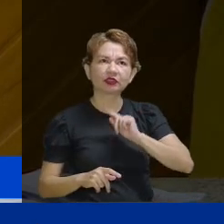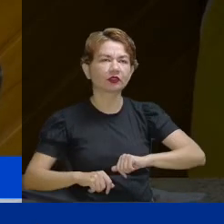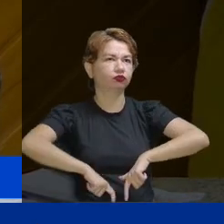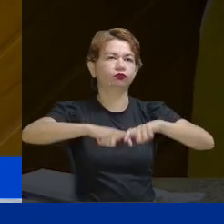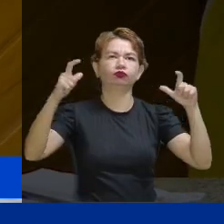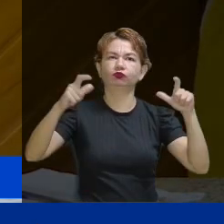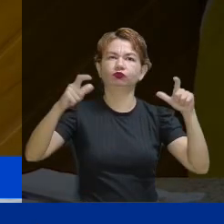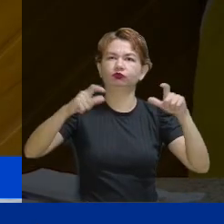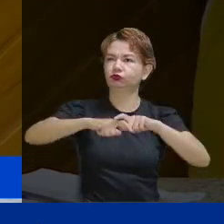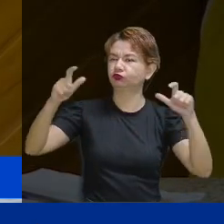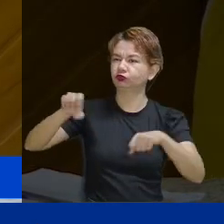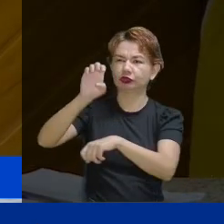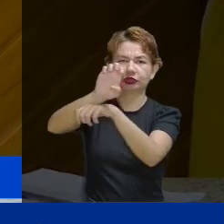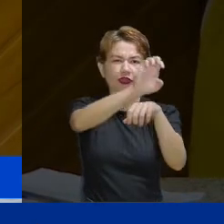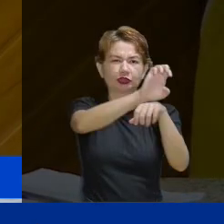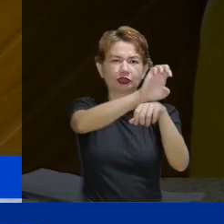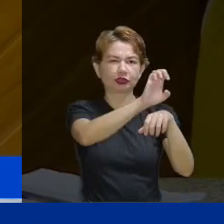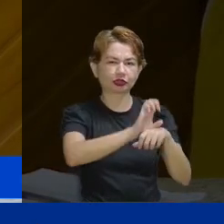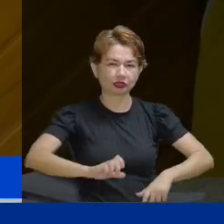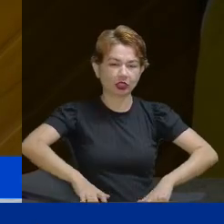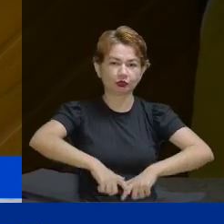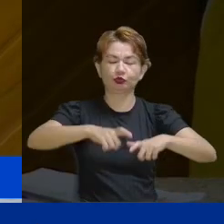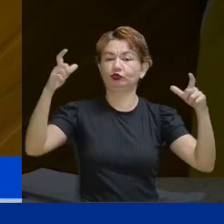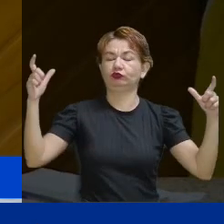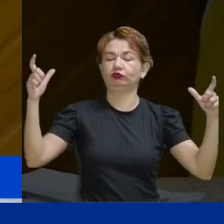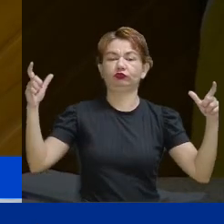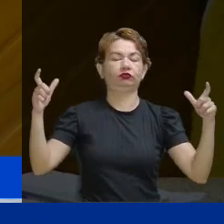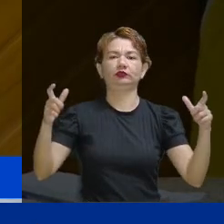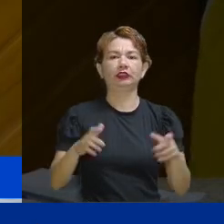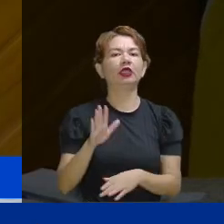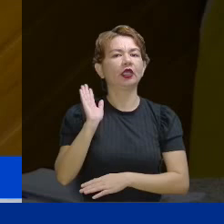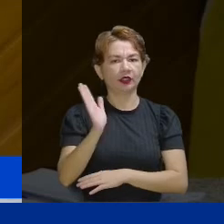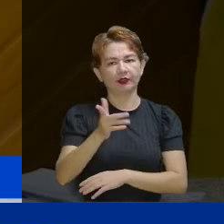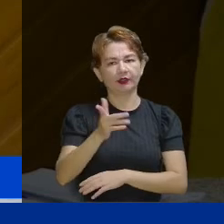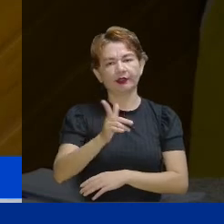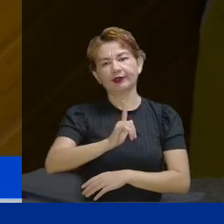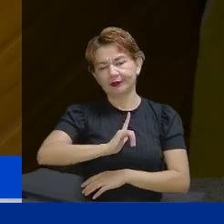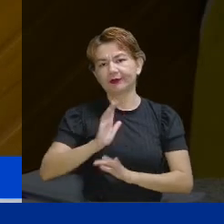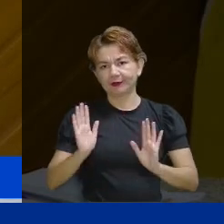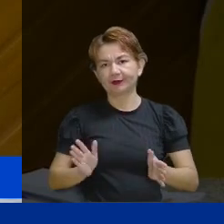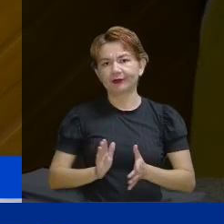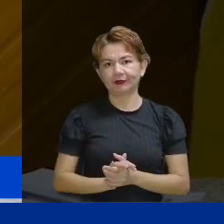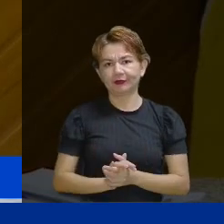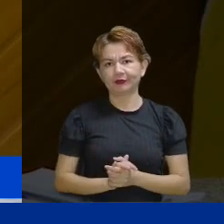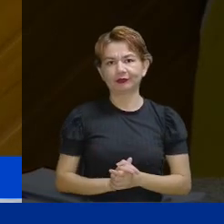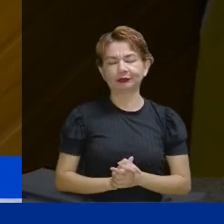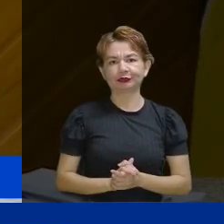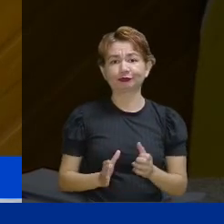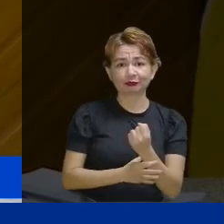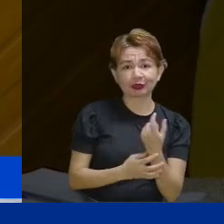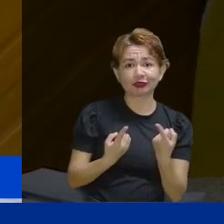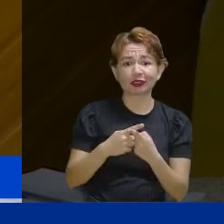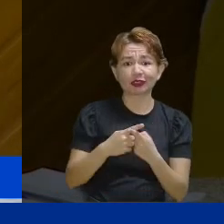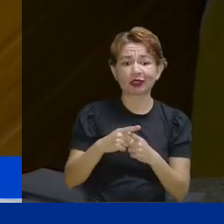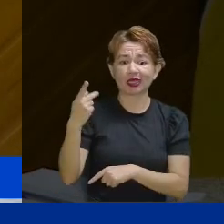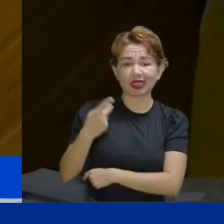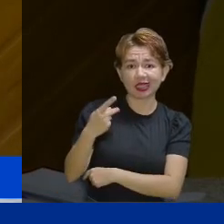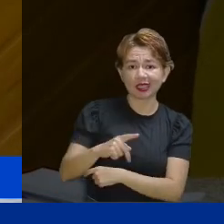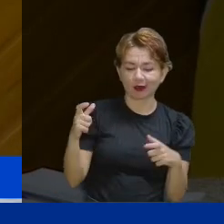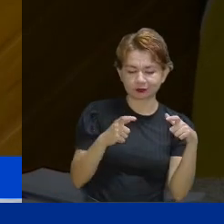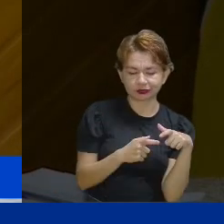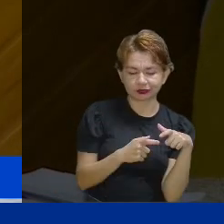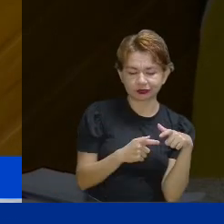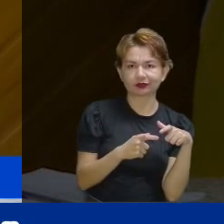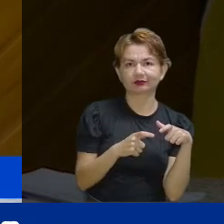grandes tribunais regionais eleitorais já têm a posição deles garantida, mas os nossos, os